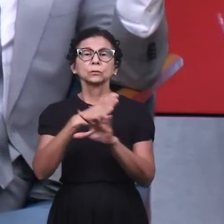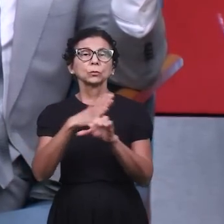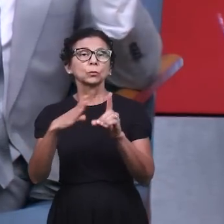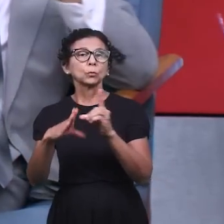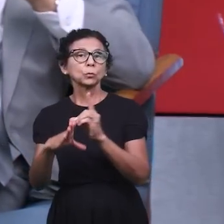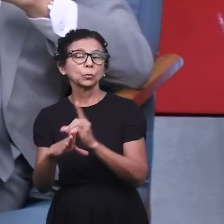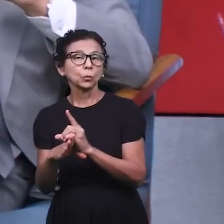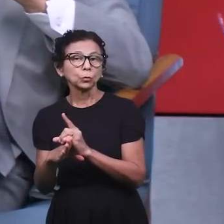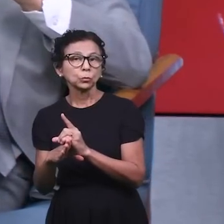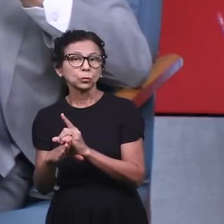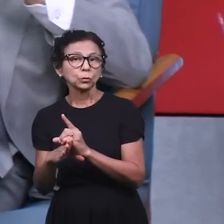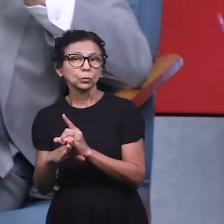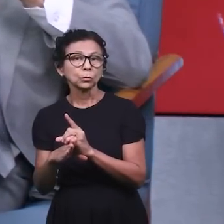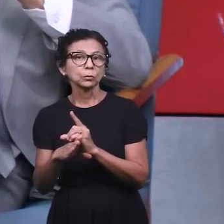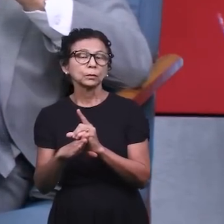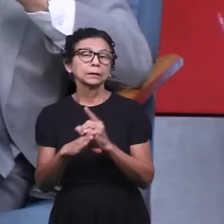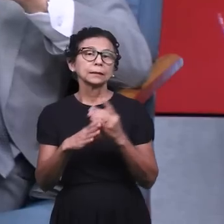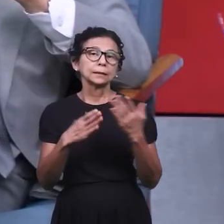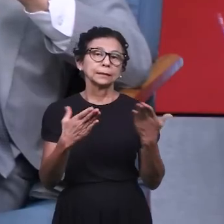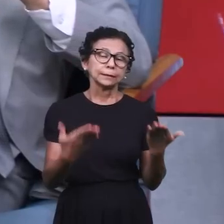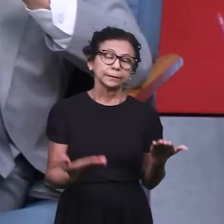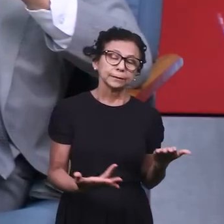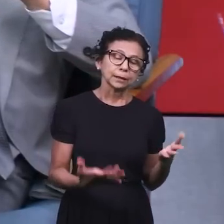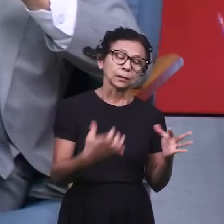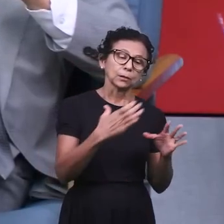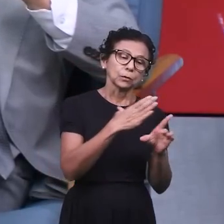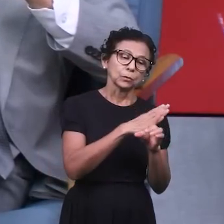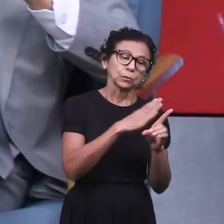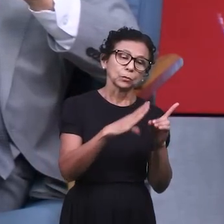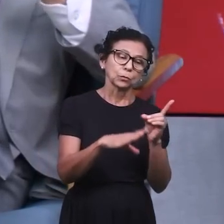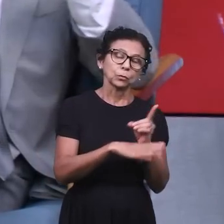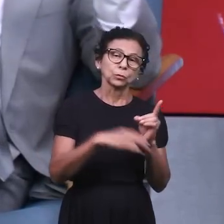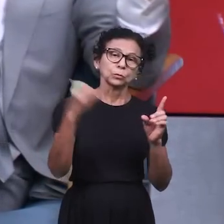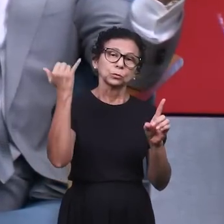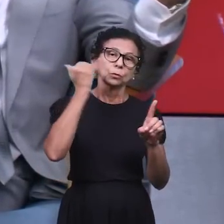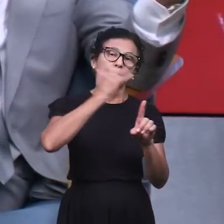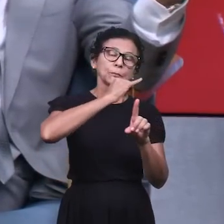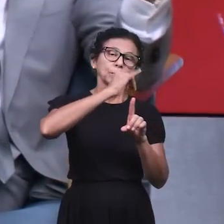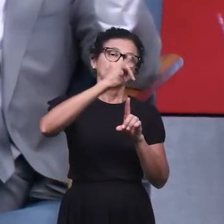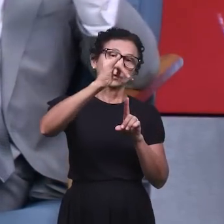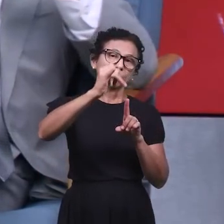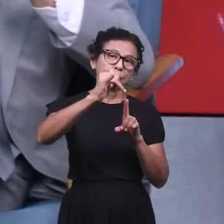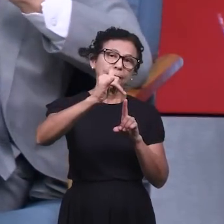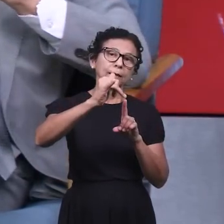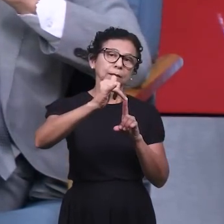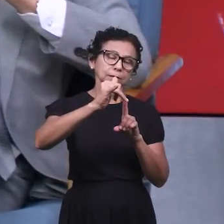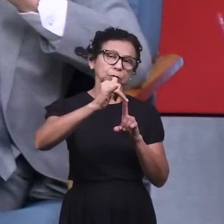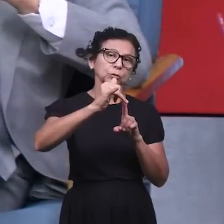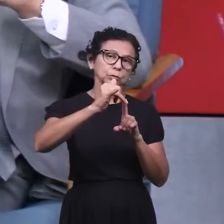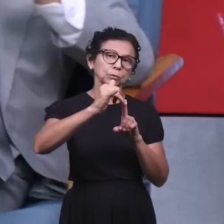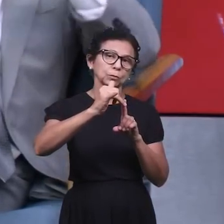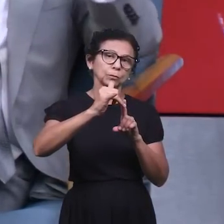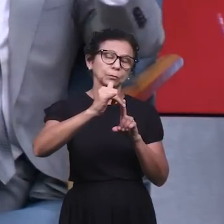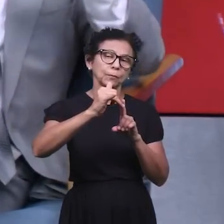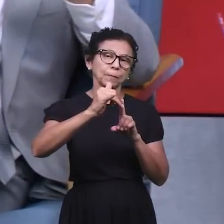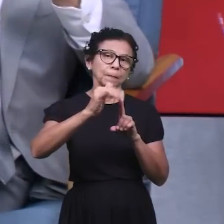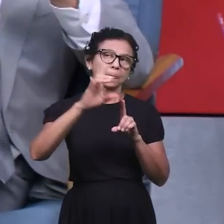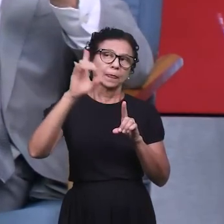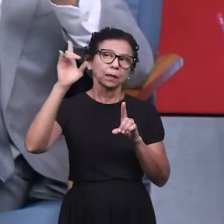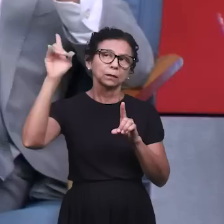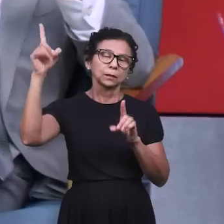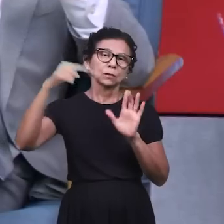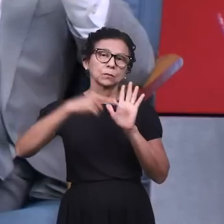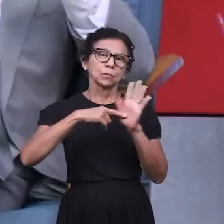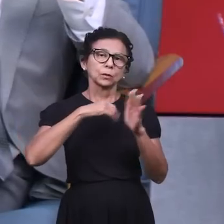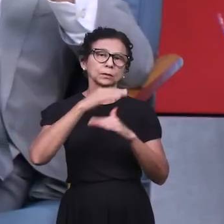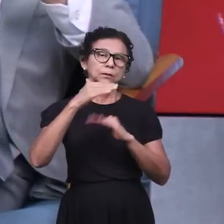Gedutil costumava dizer que o culto profético de amanhã começa quando termina o culto de hoje à noite. Terminou o culto de hoje à noite,